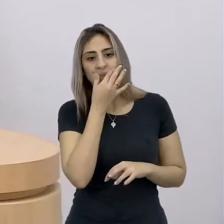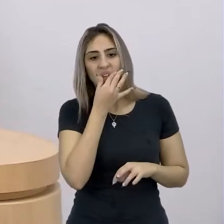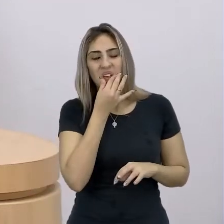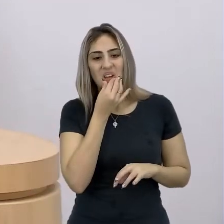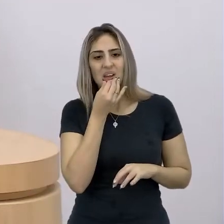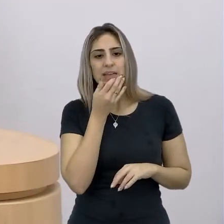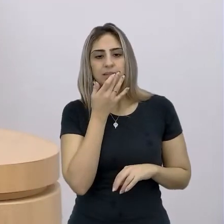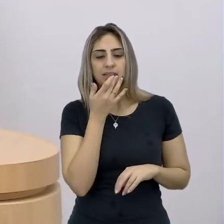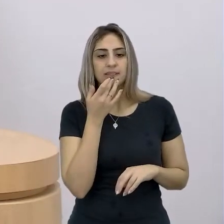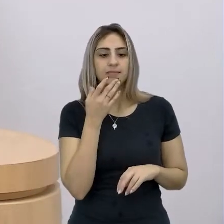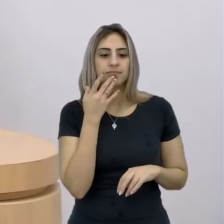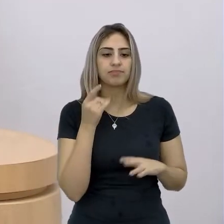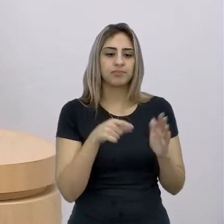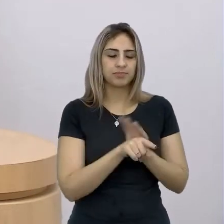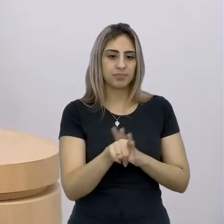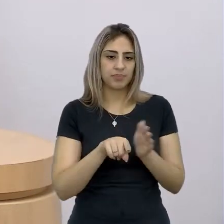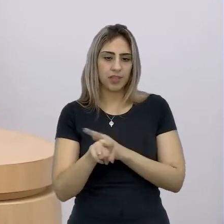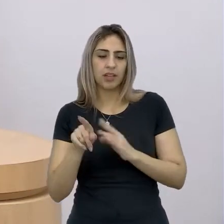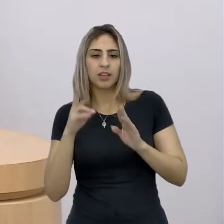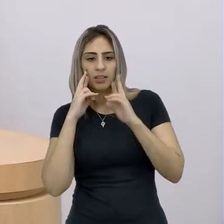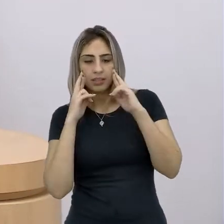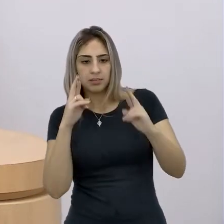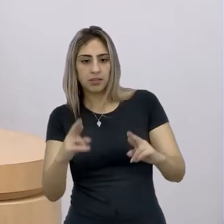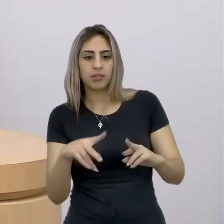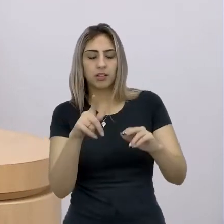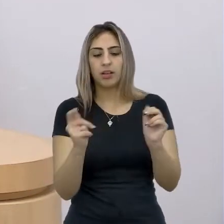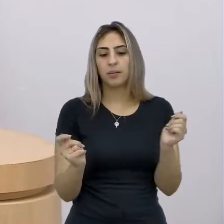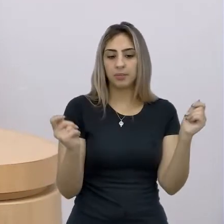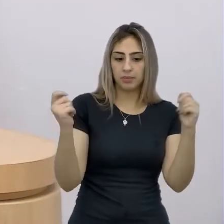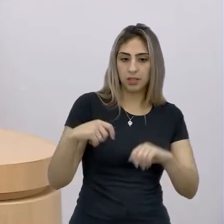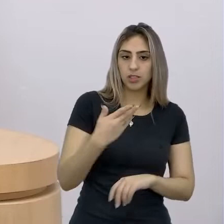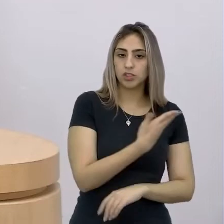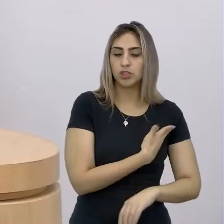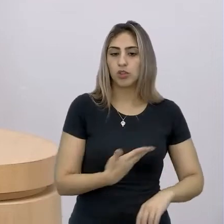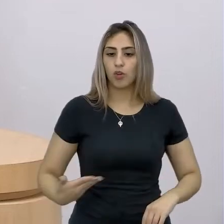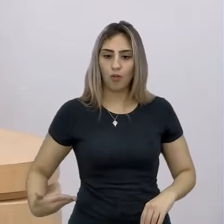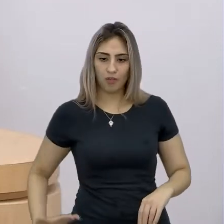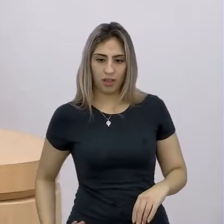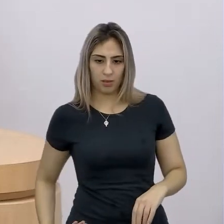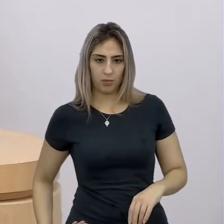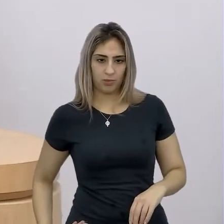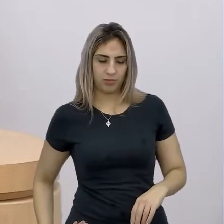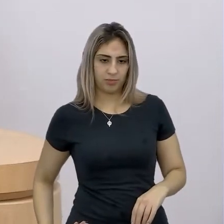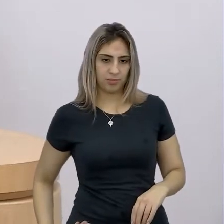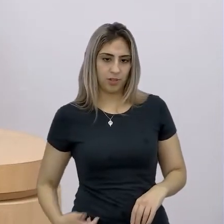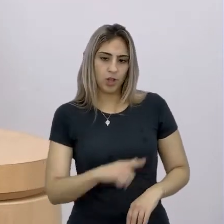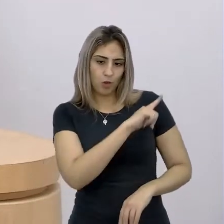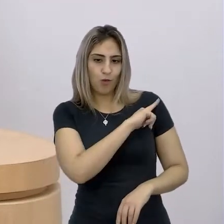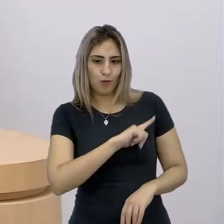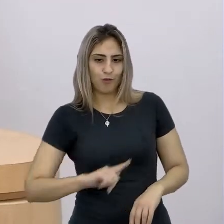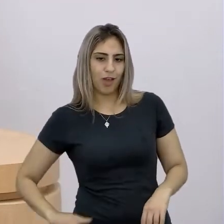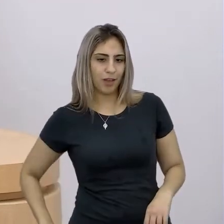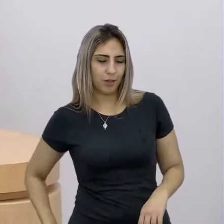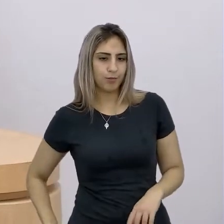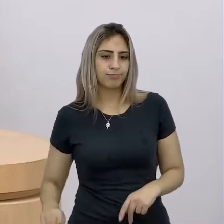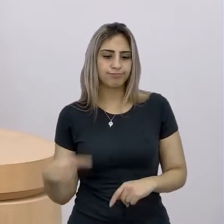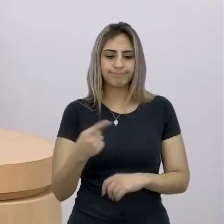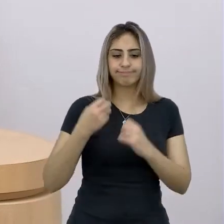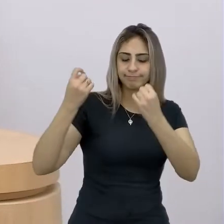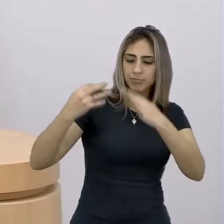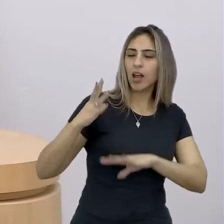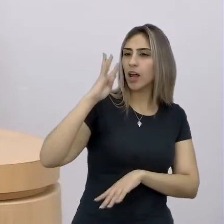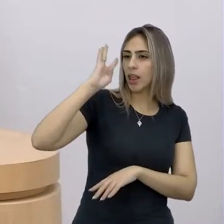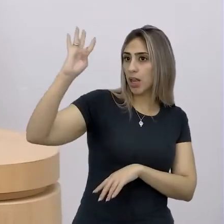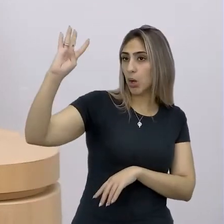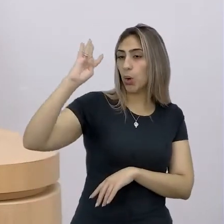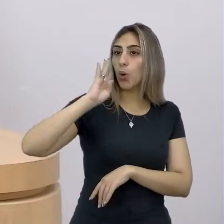muitos eles se questionam a respeito dessa capacidade de governabilidade. Então, alguns teóricos vão dizer que